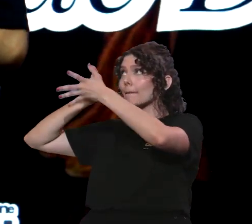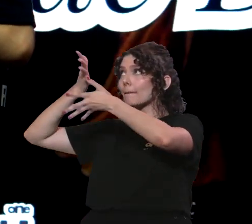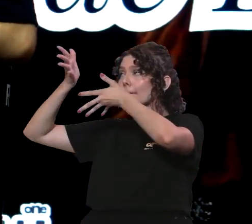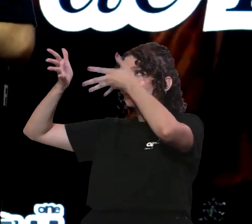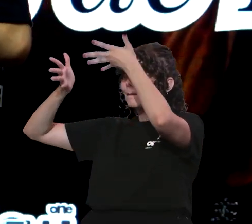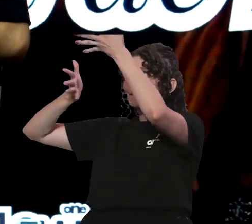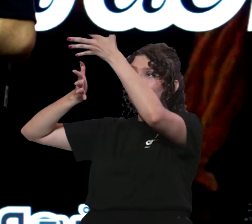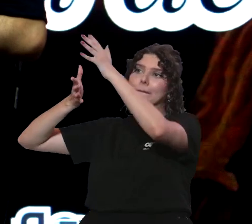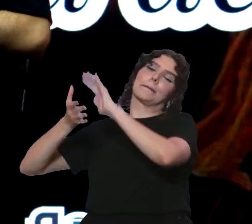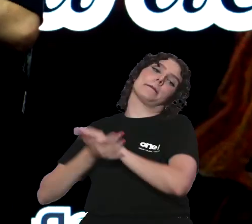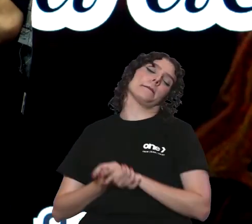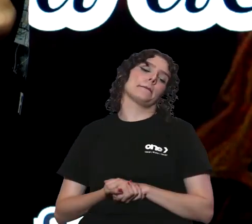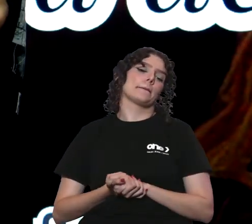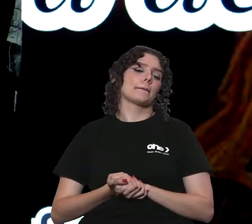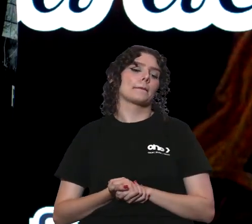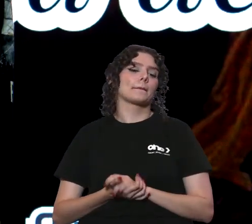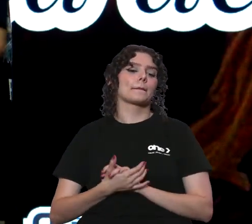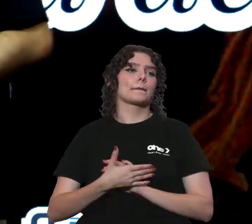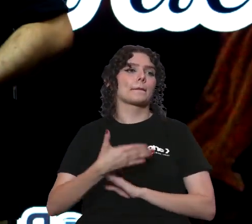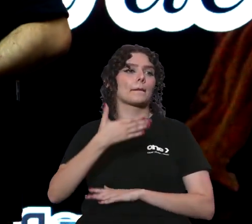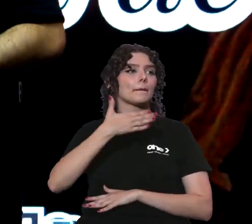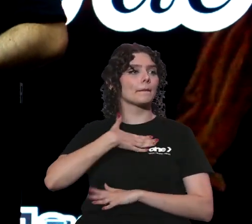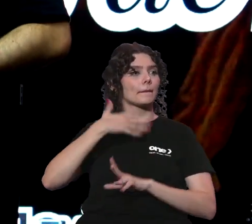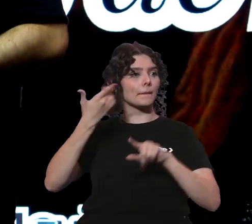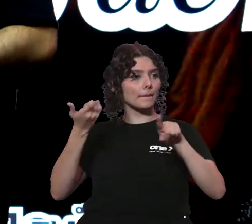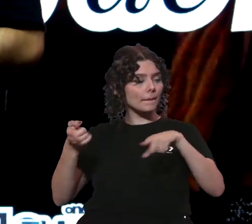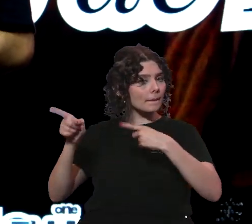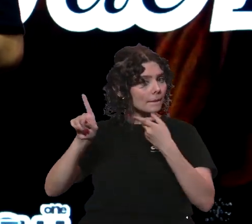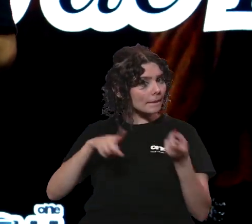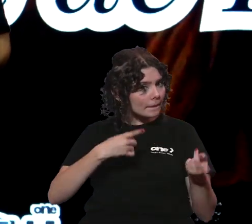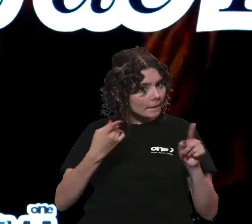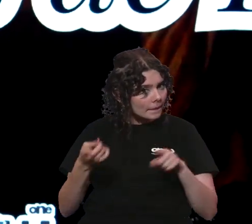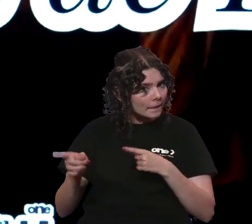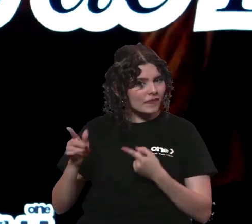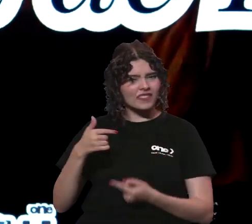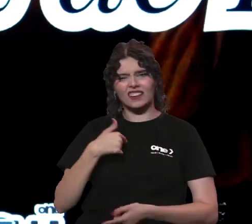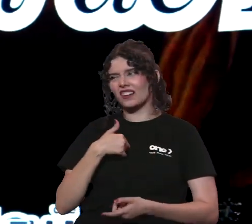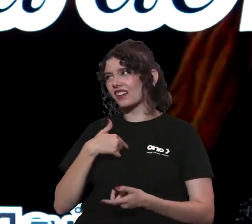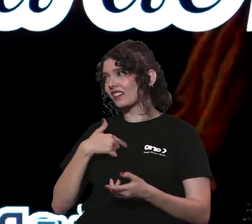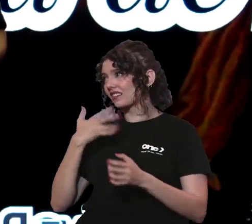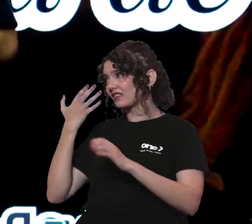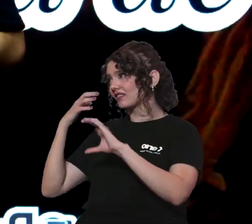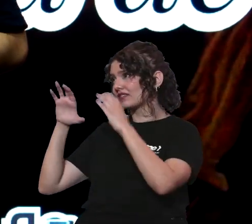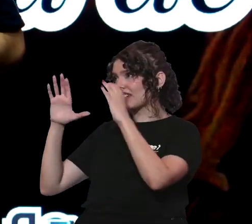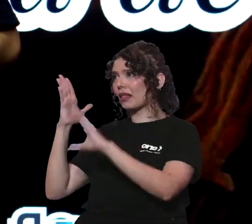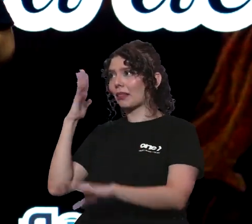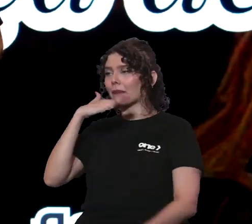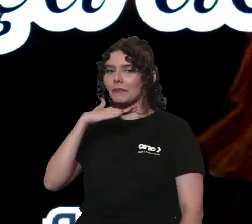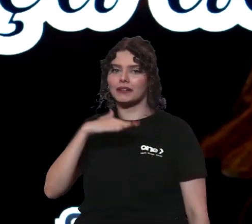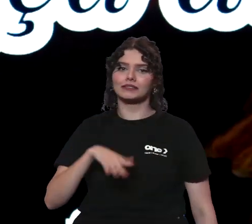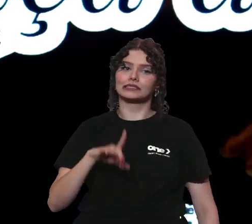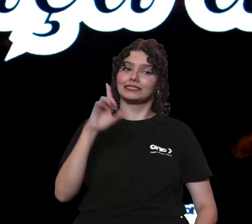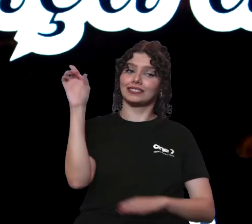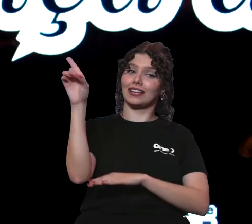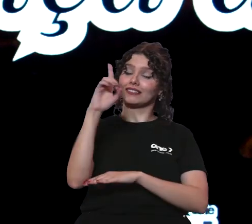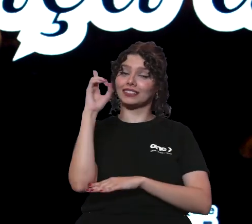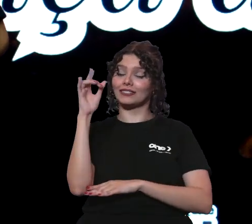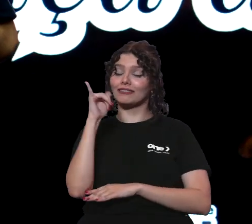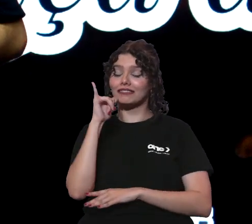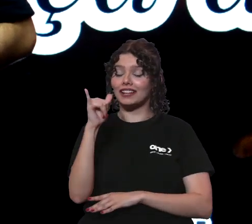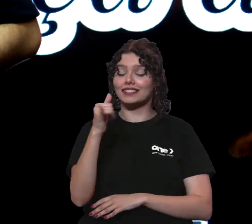voz, com o meu cântico. Mas eu canto mal, pastor. A Bíblia não fala se Davi era afinado ou